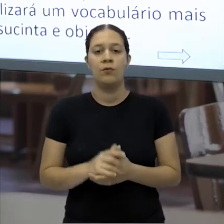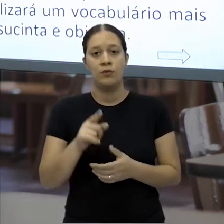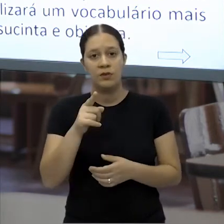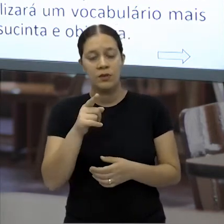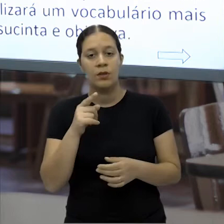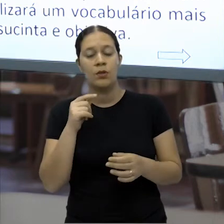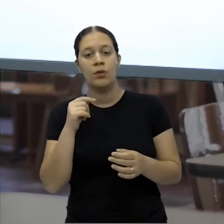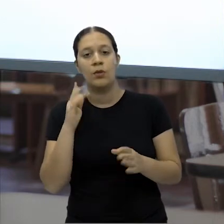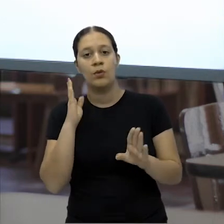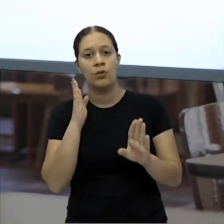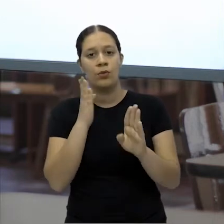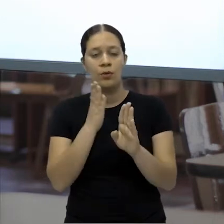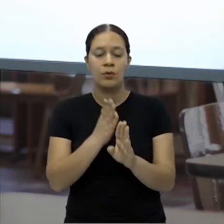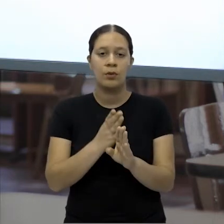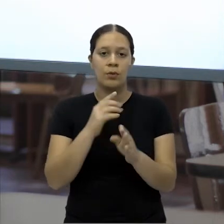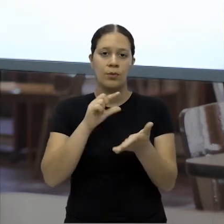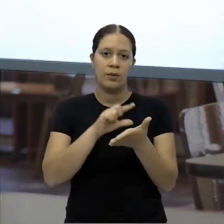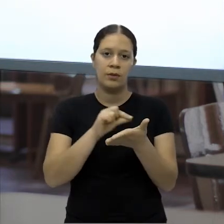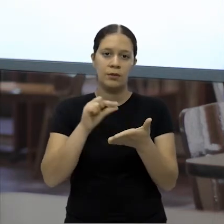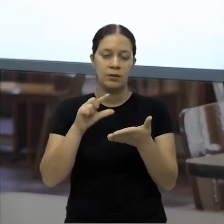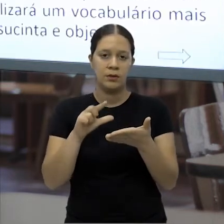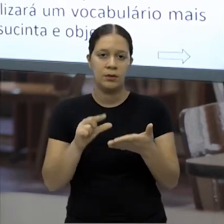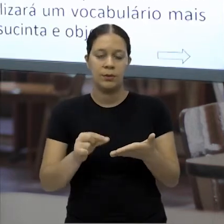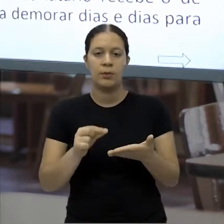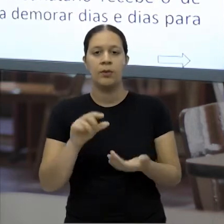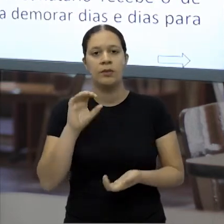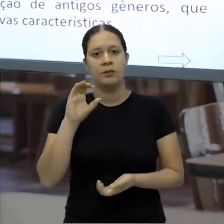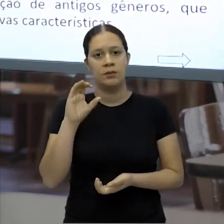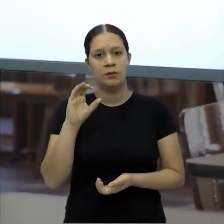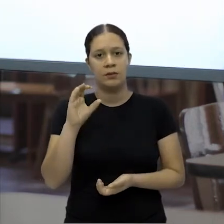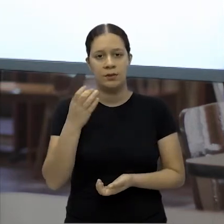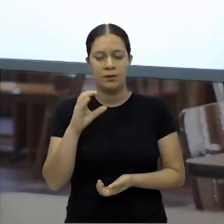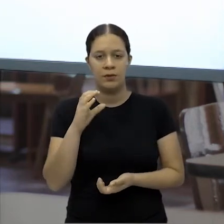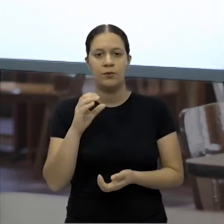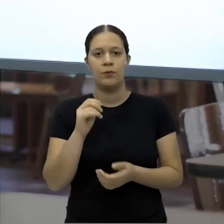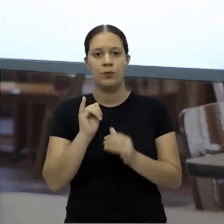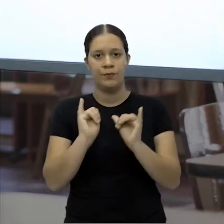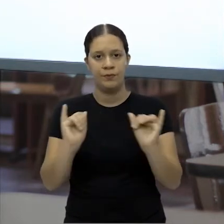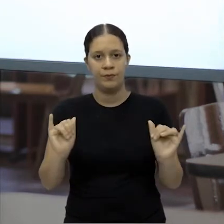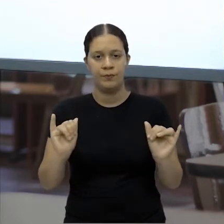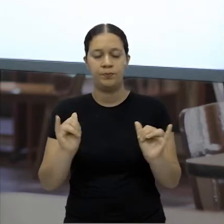no artigo científico, mas no artigo de divulgação científica, sim.